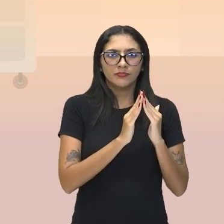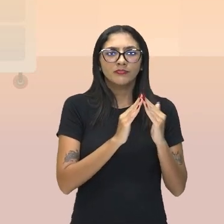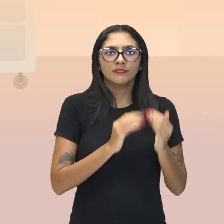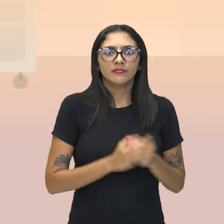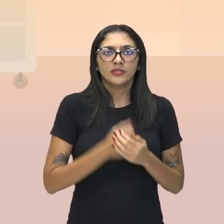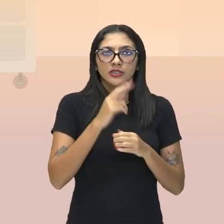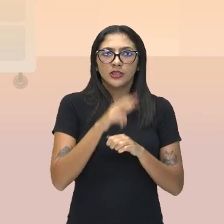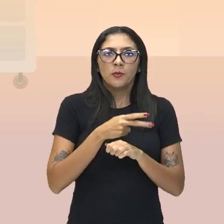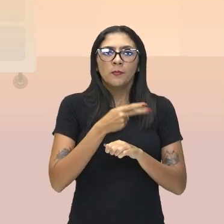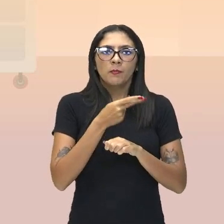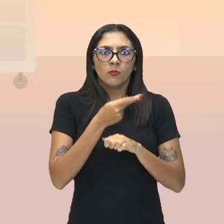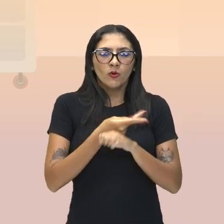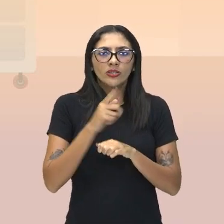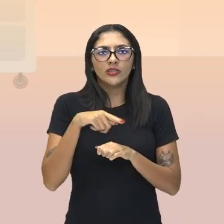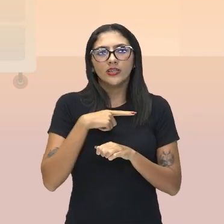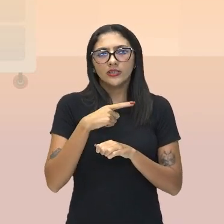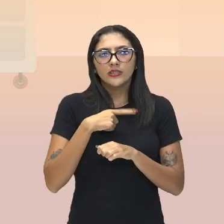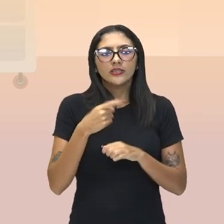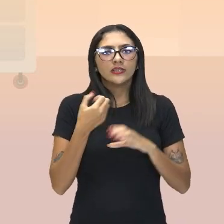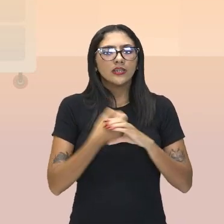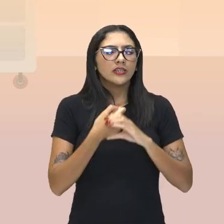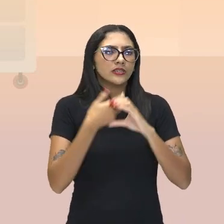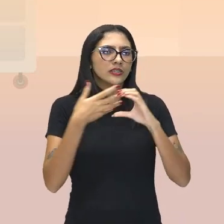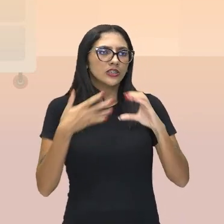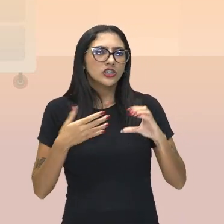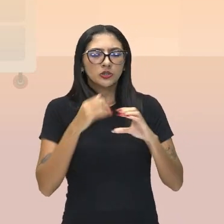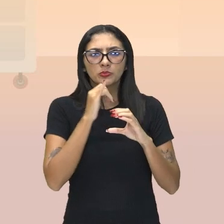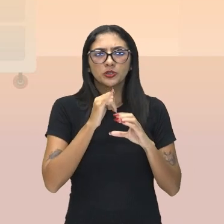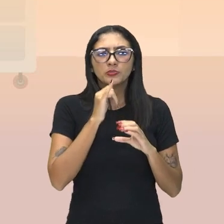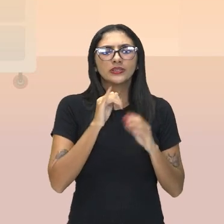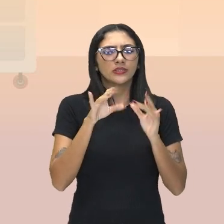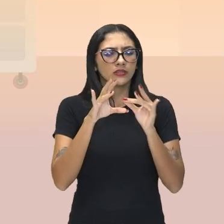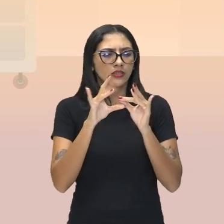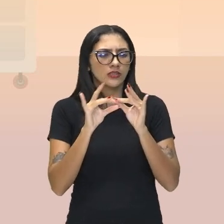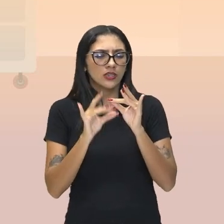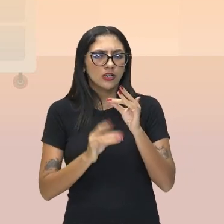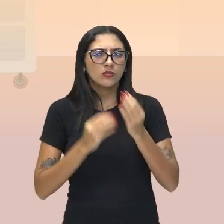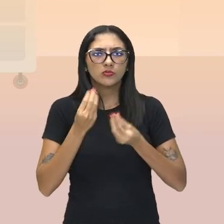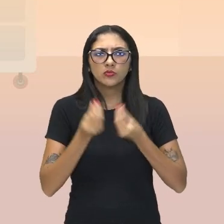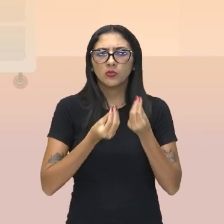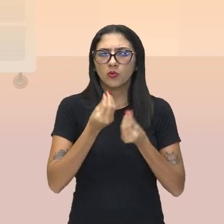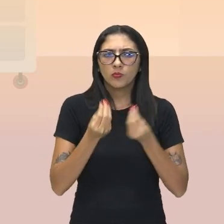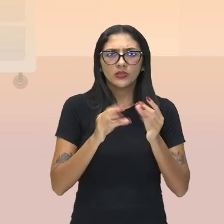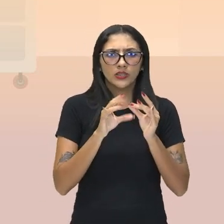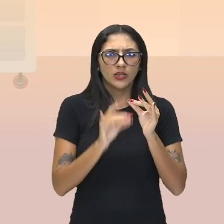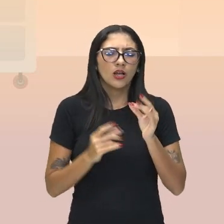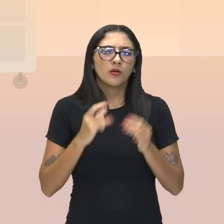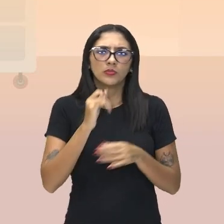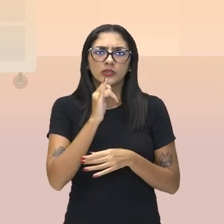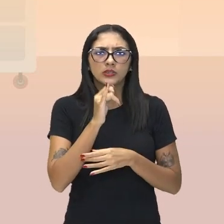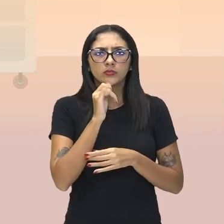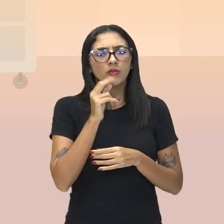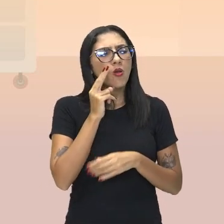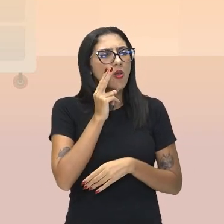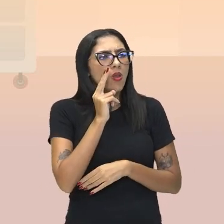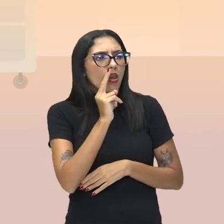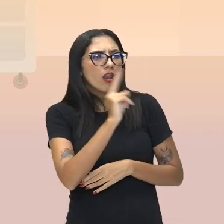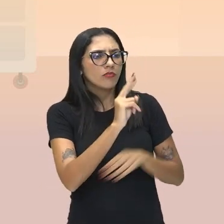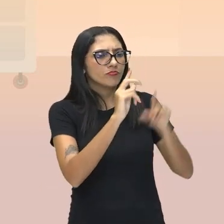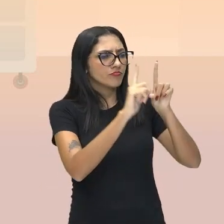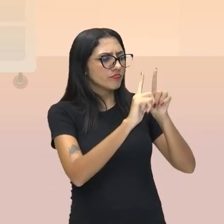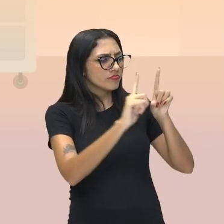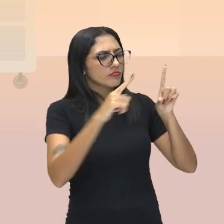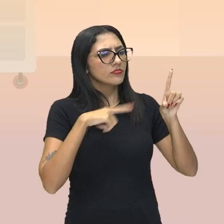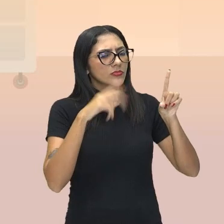próprio narrador ele vai trazendo, né? Descrevendo como era ela olhava pela janela, então nós sabíamos que tinha uma janela,